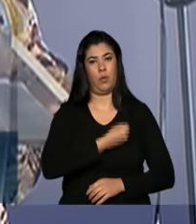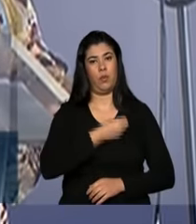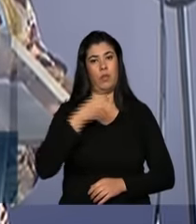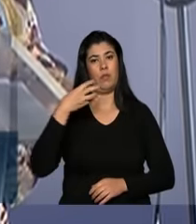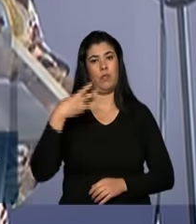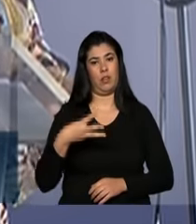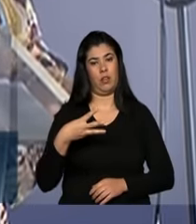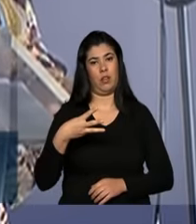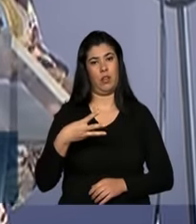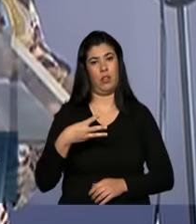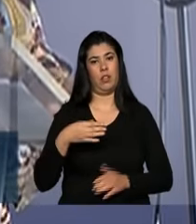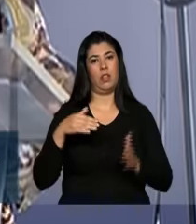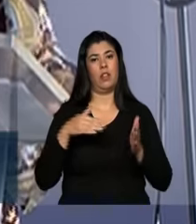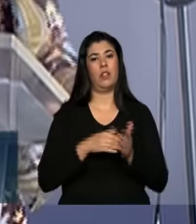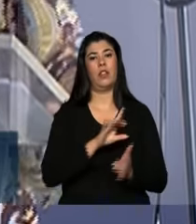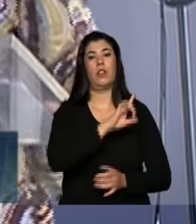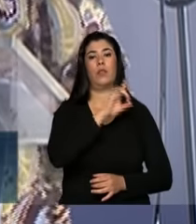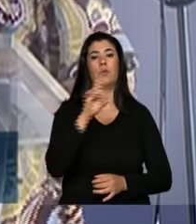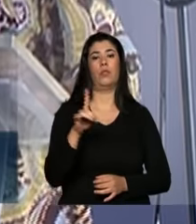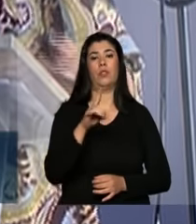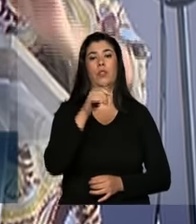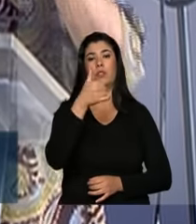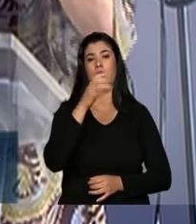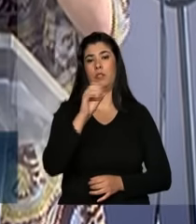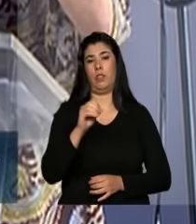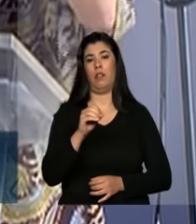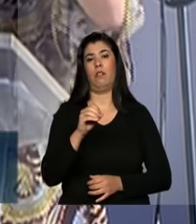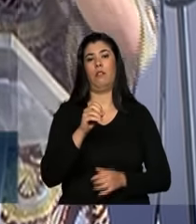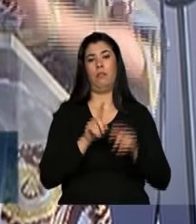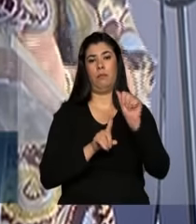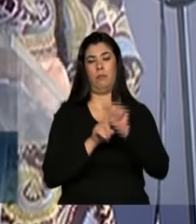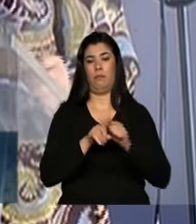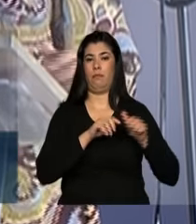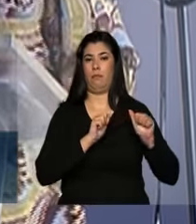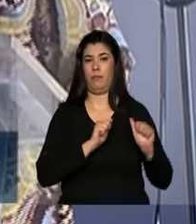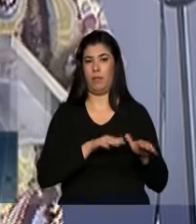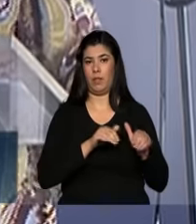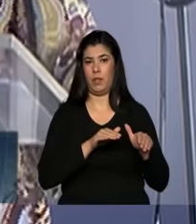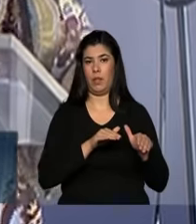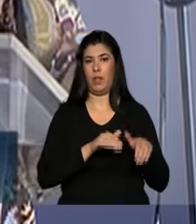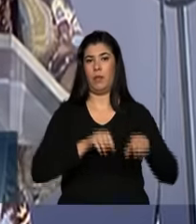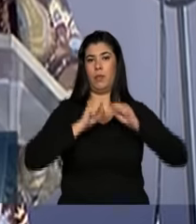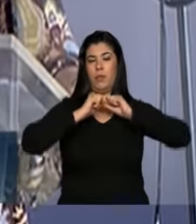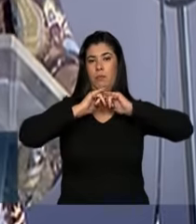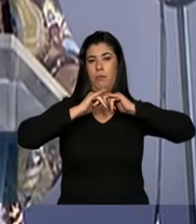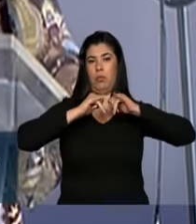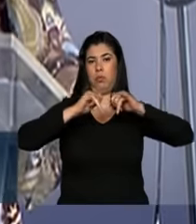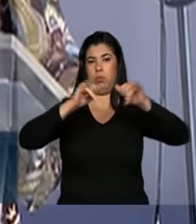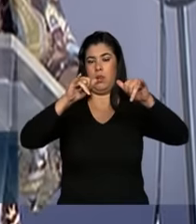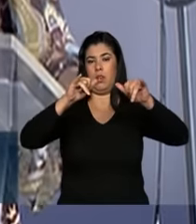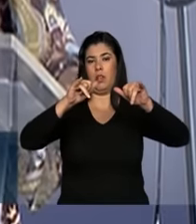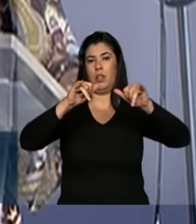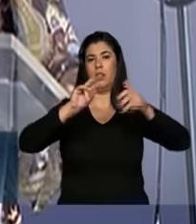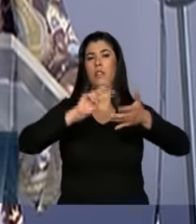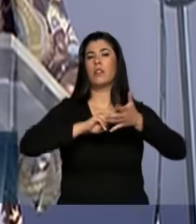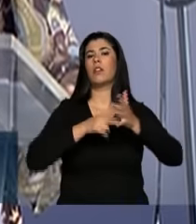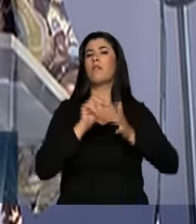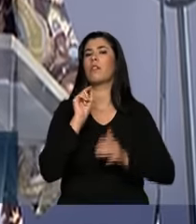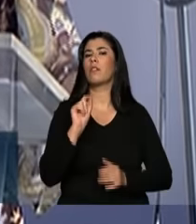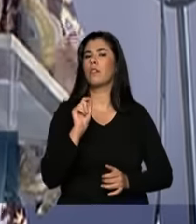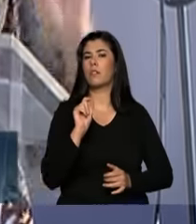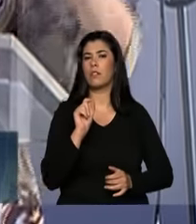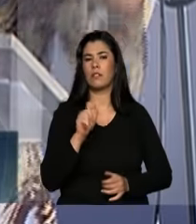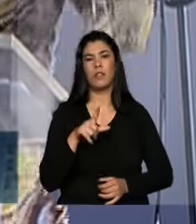até o dia 10 de setembro. E isso significa o quê? mais 3 milhões de